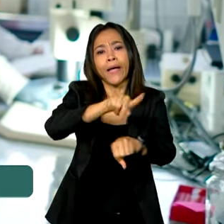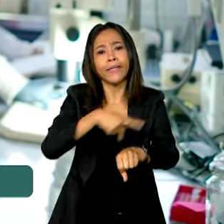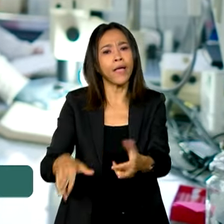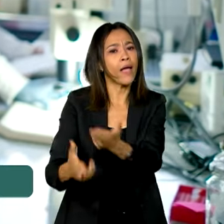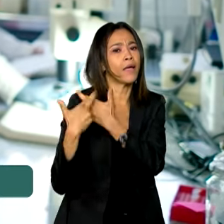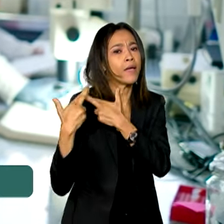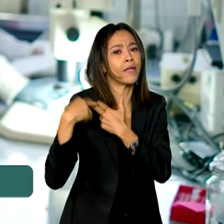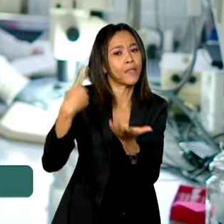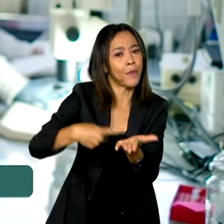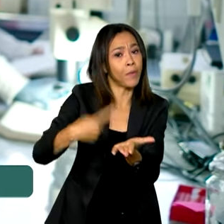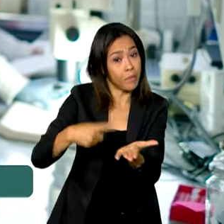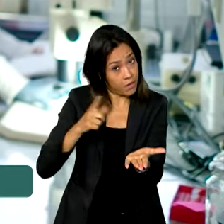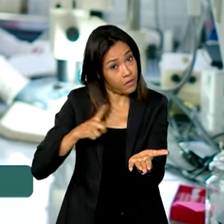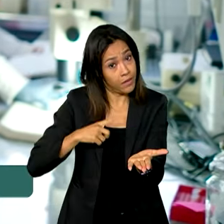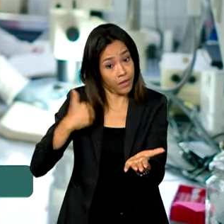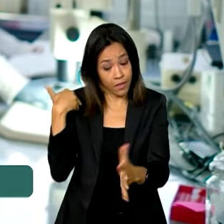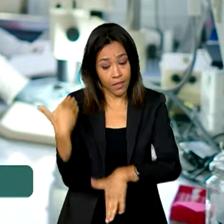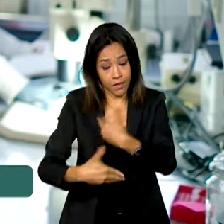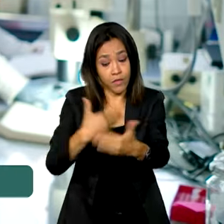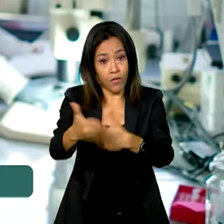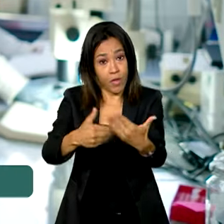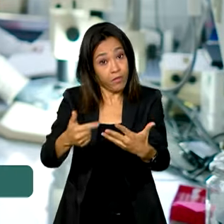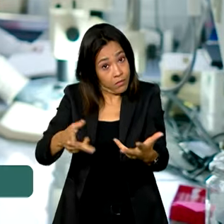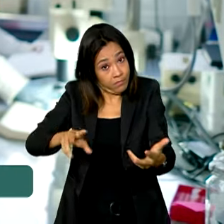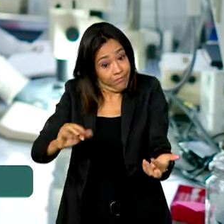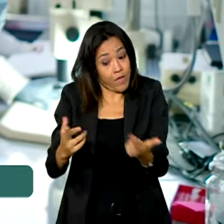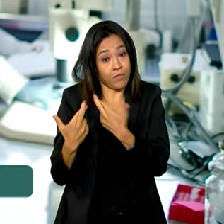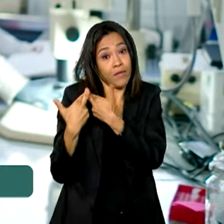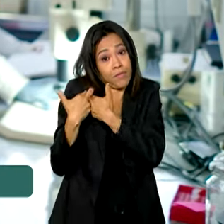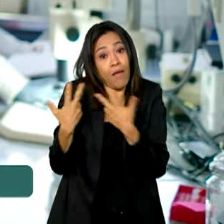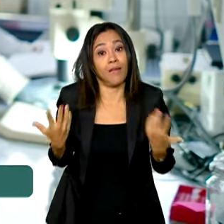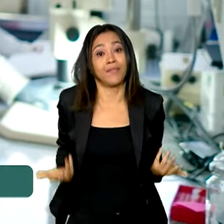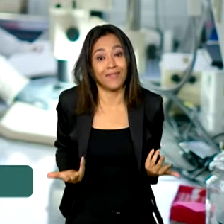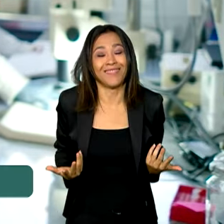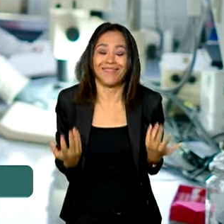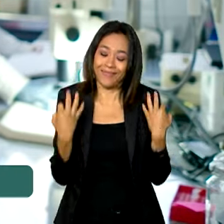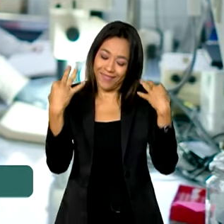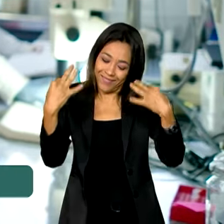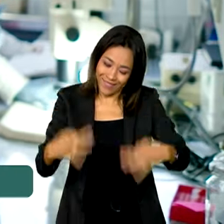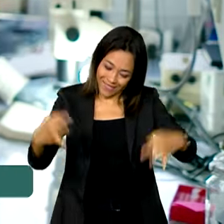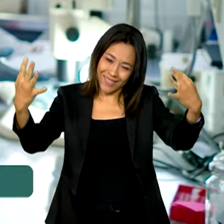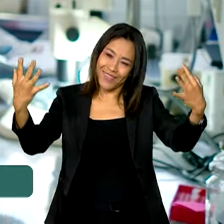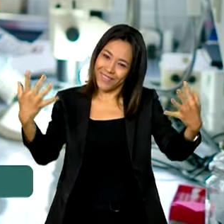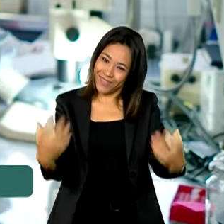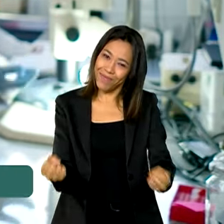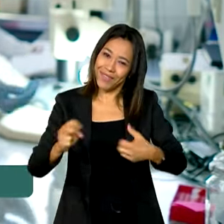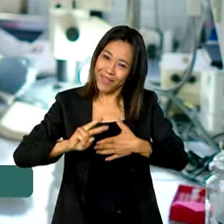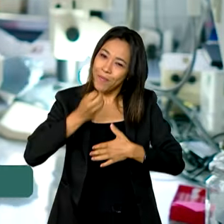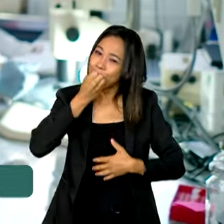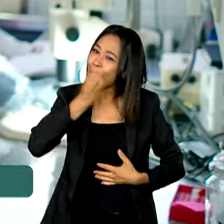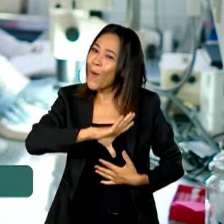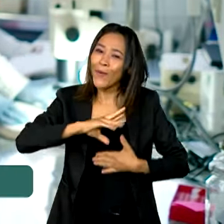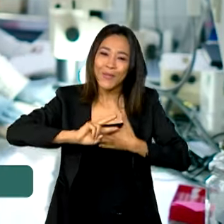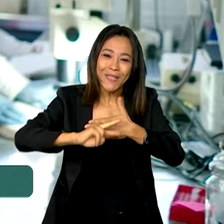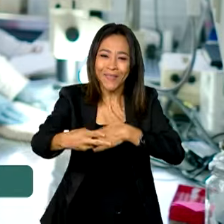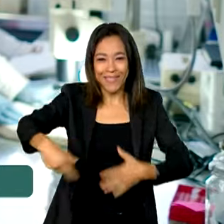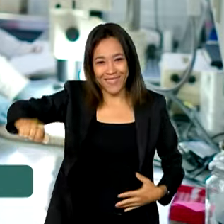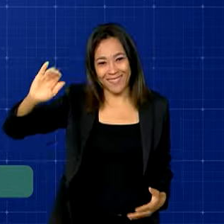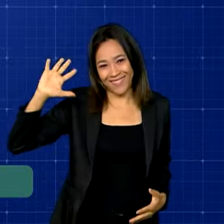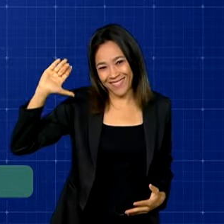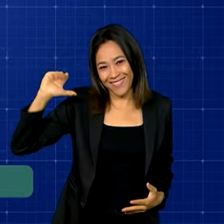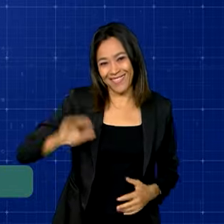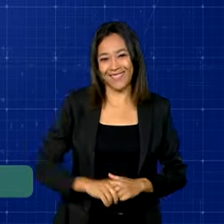gente ter desenvolvimento com responsabilidade. Com certeza, vamos colher bons frutos disso aí. Até